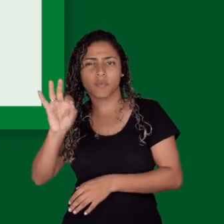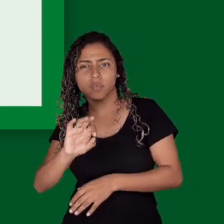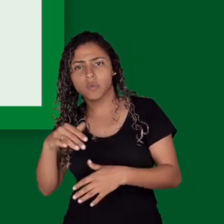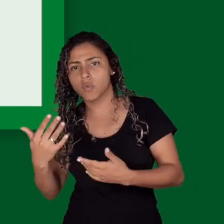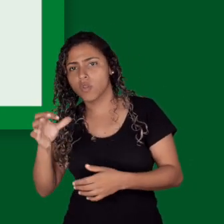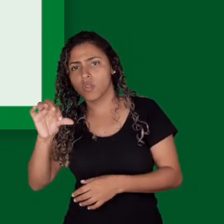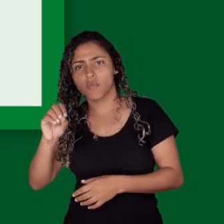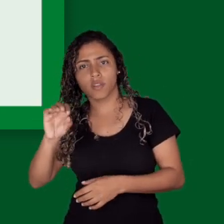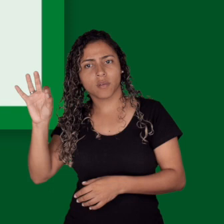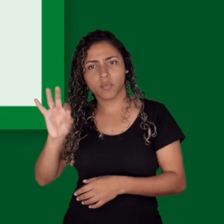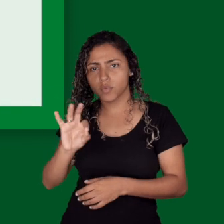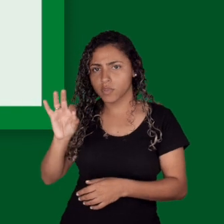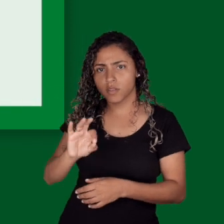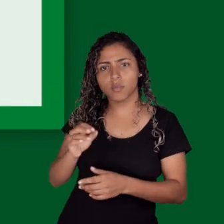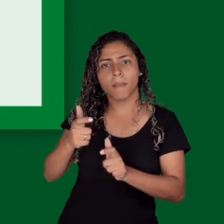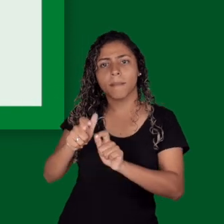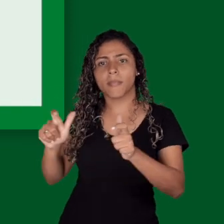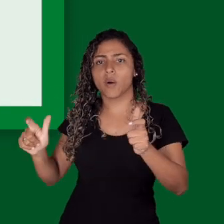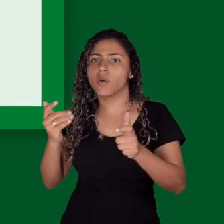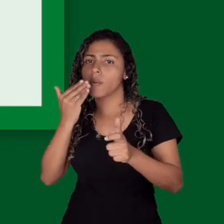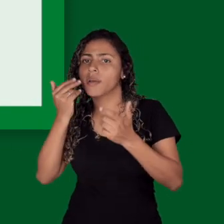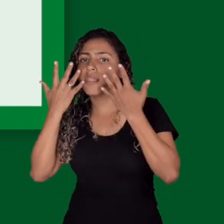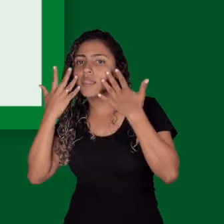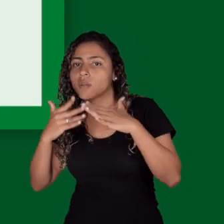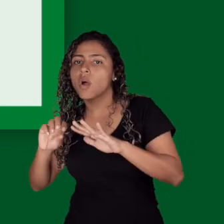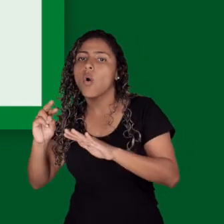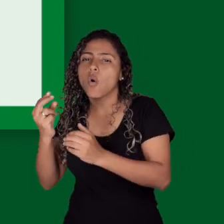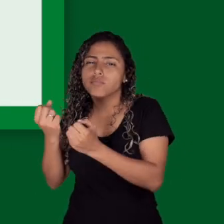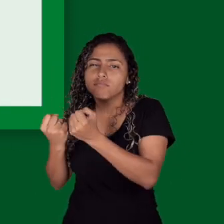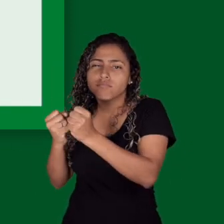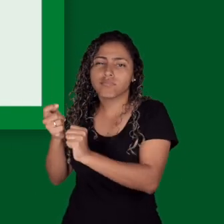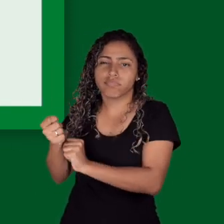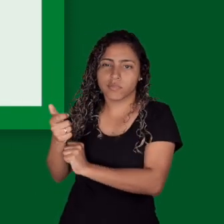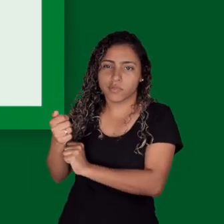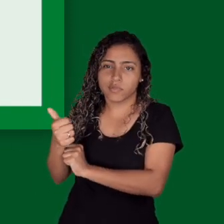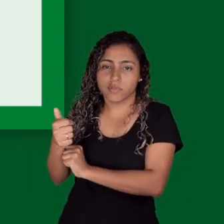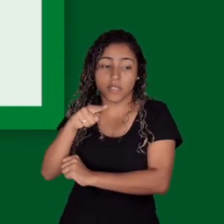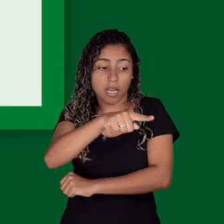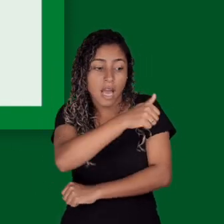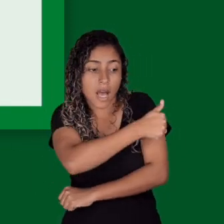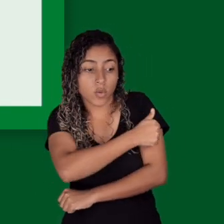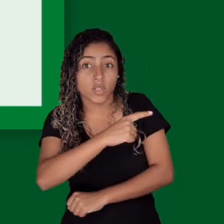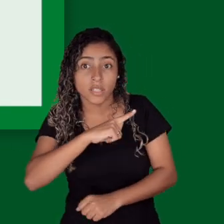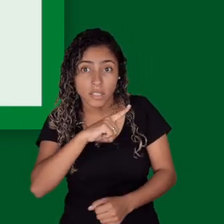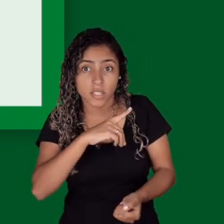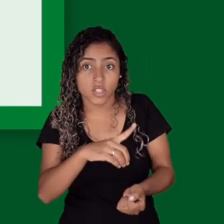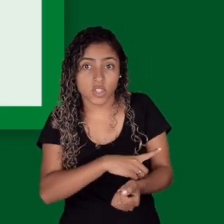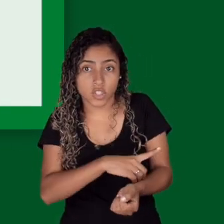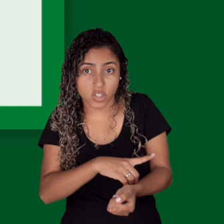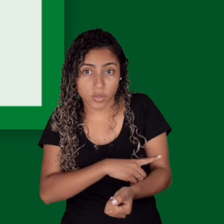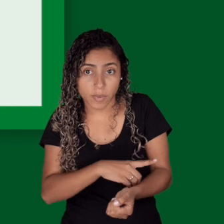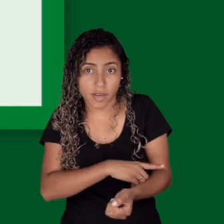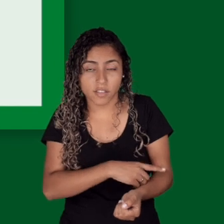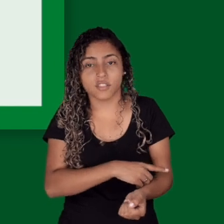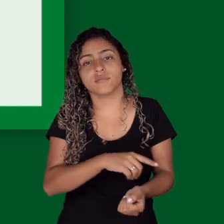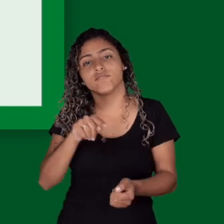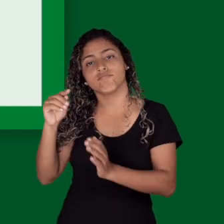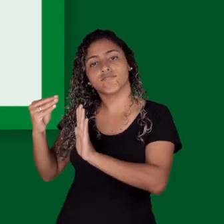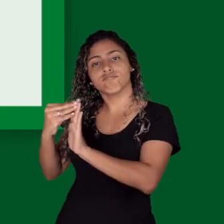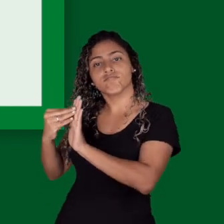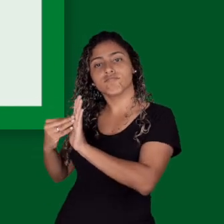alimentos minimamente processados ou in natura. Então, assim, para um aluno que tenha diabetes, por exemplo, a gente já tem um